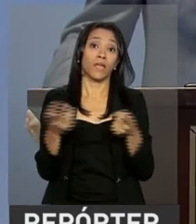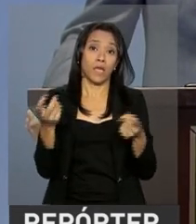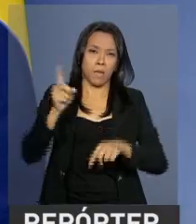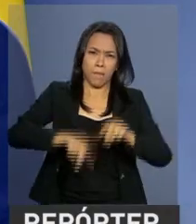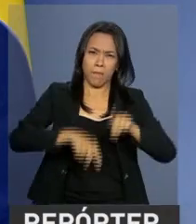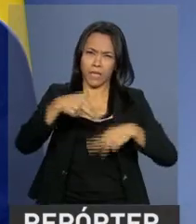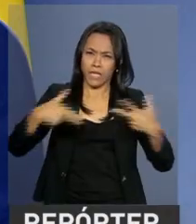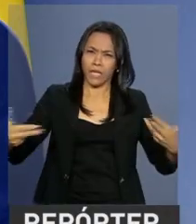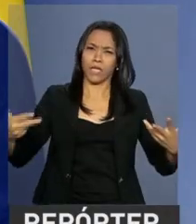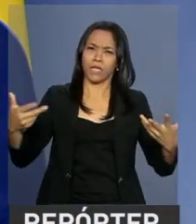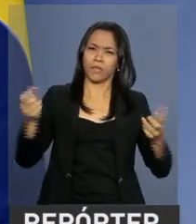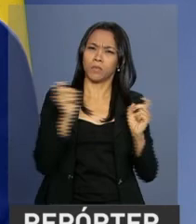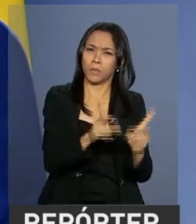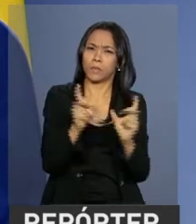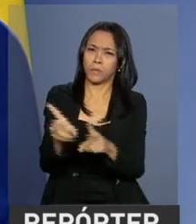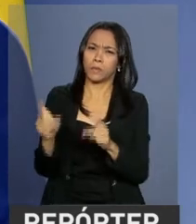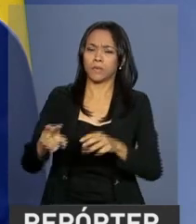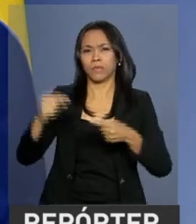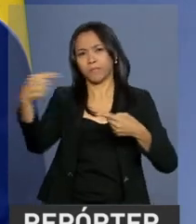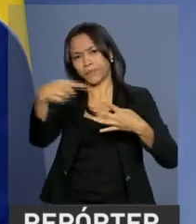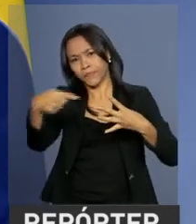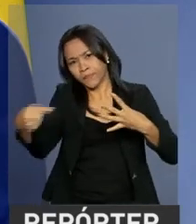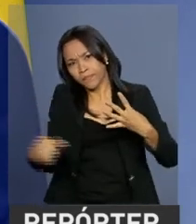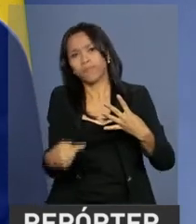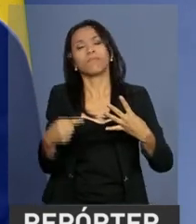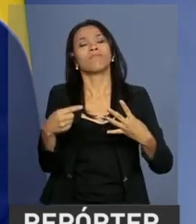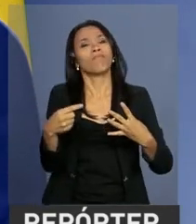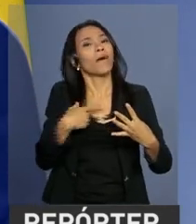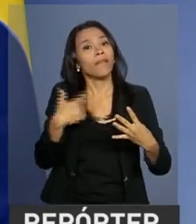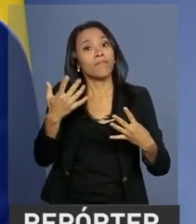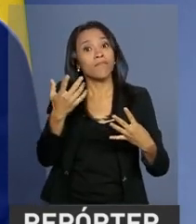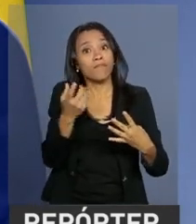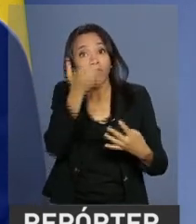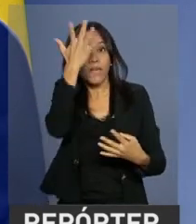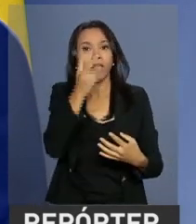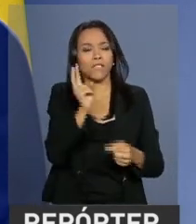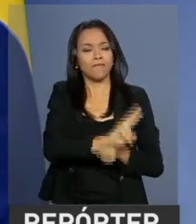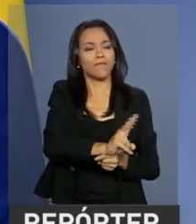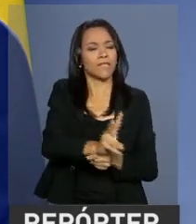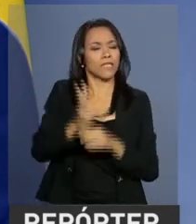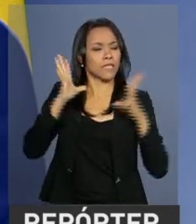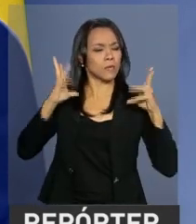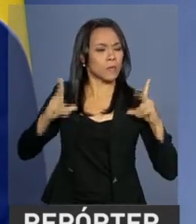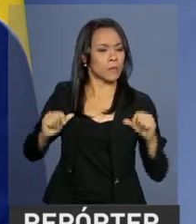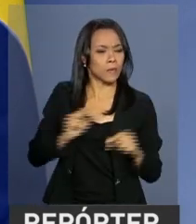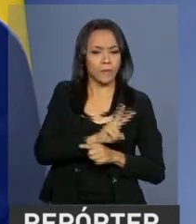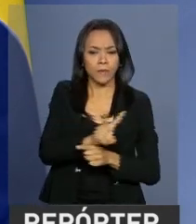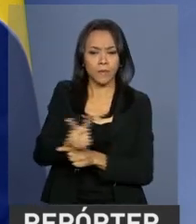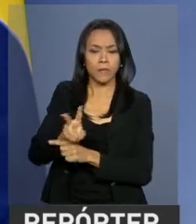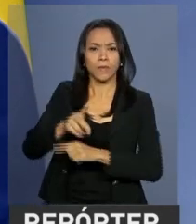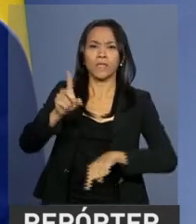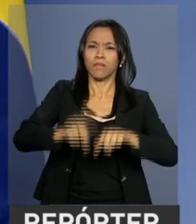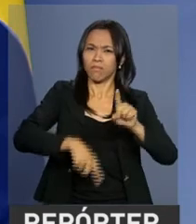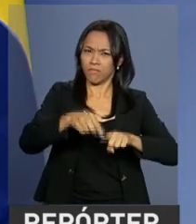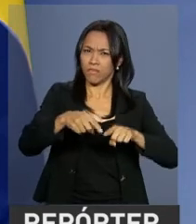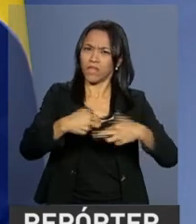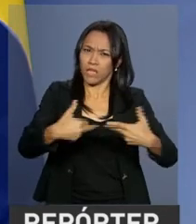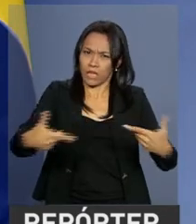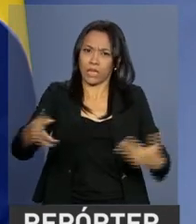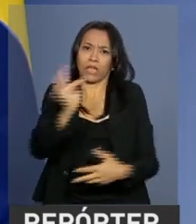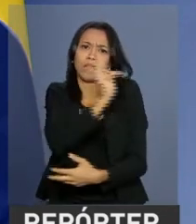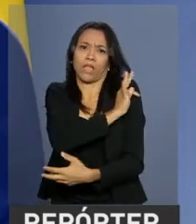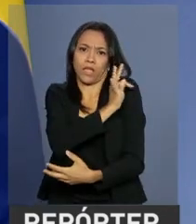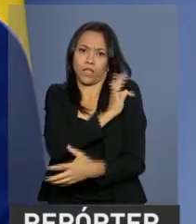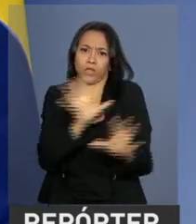países também foi discutida para facilitar a fiscalização sanitária e técnica de produtos isso